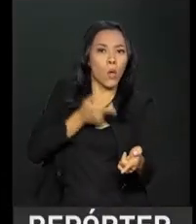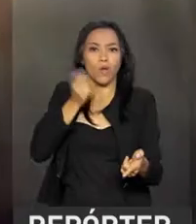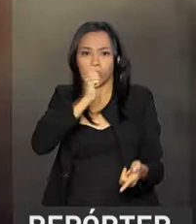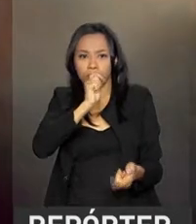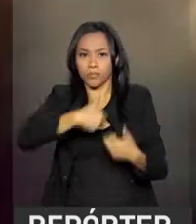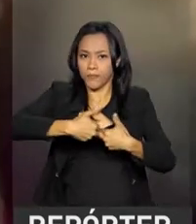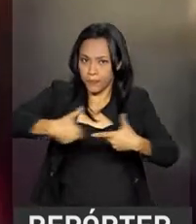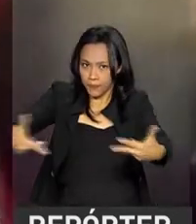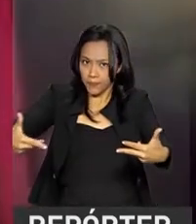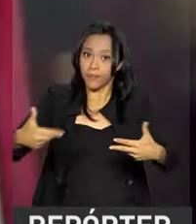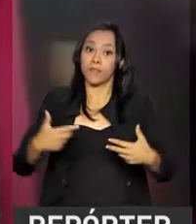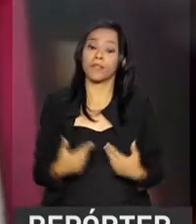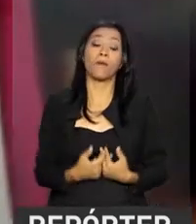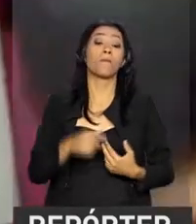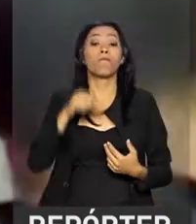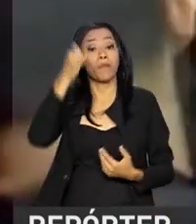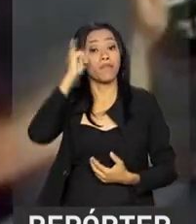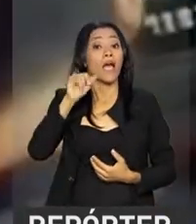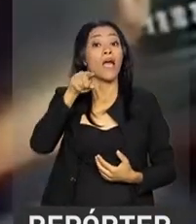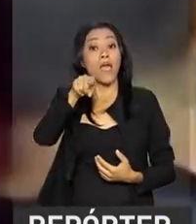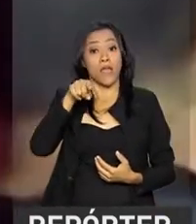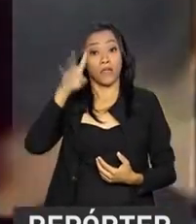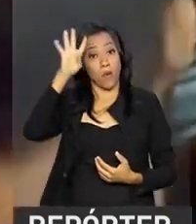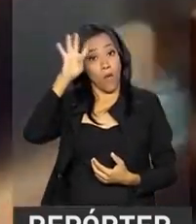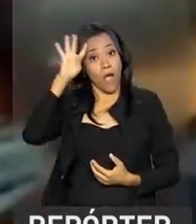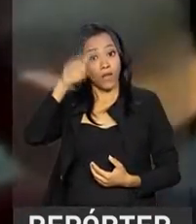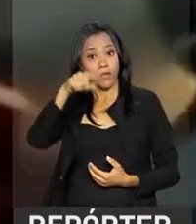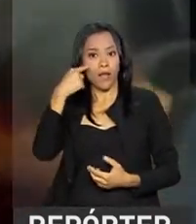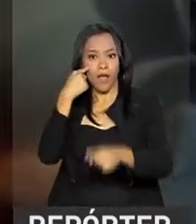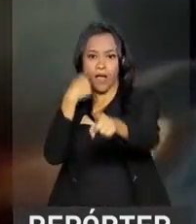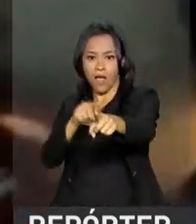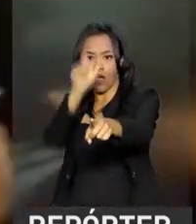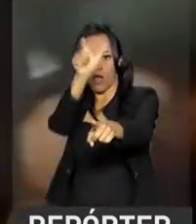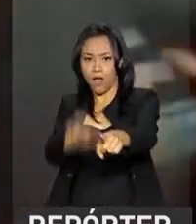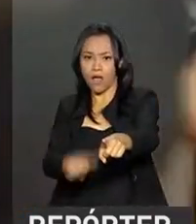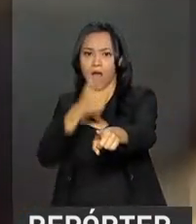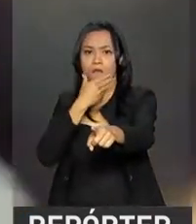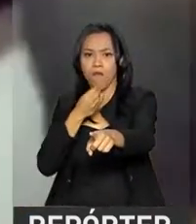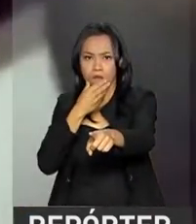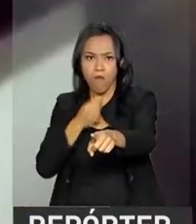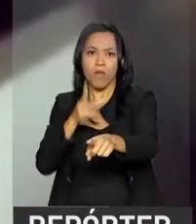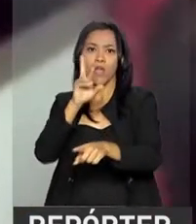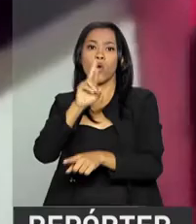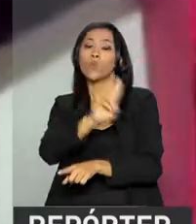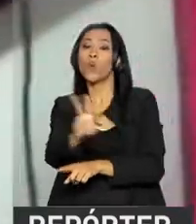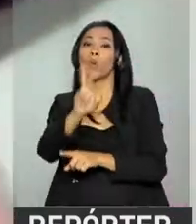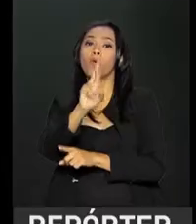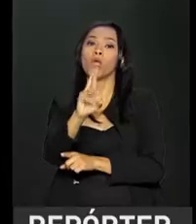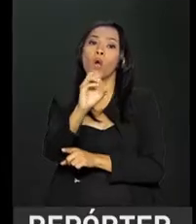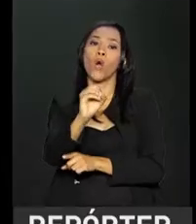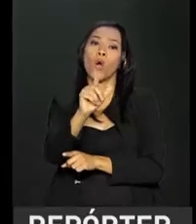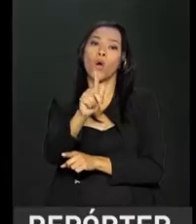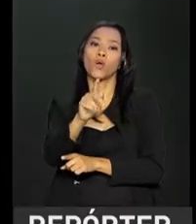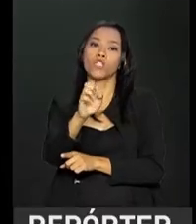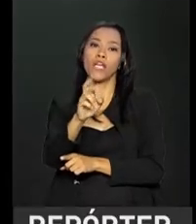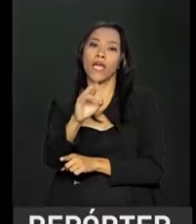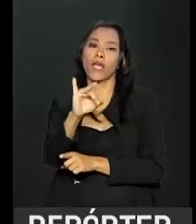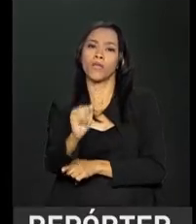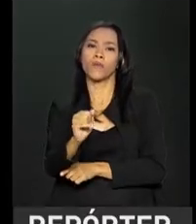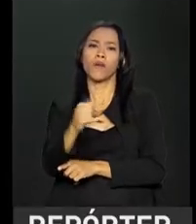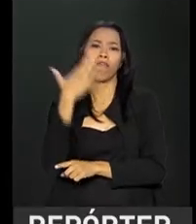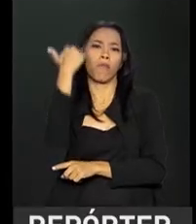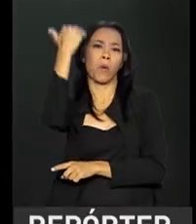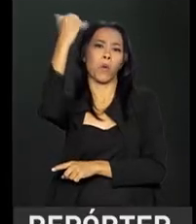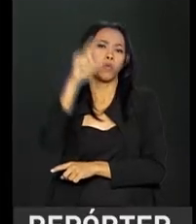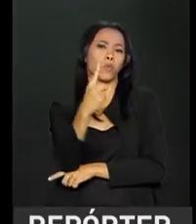drogas a operação desta quarta feira resultou na prisão de rosa célio avelino dos santos conhecido como rogério 157